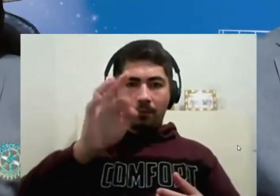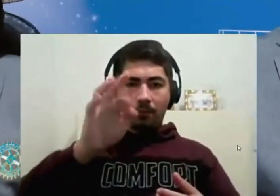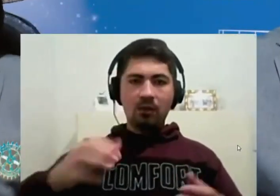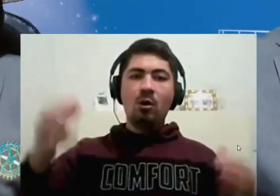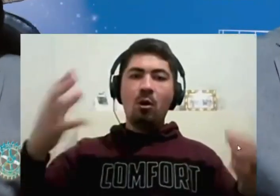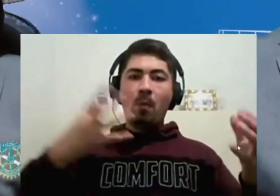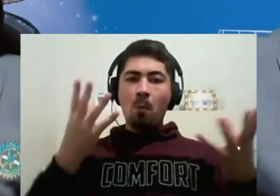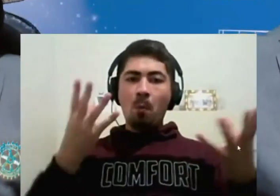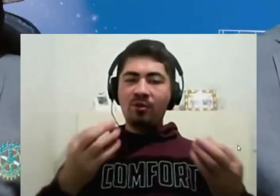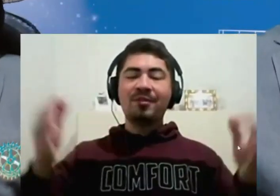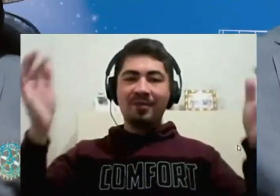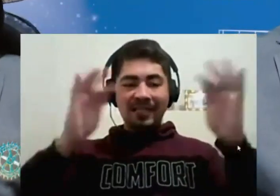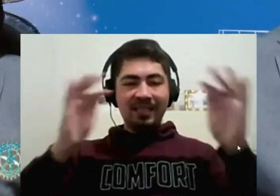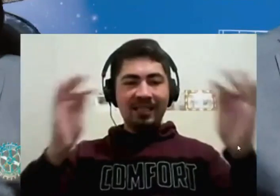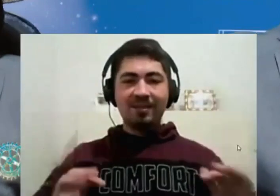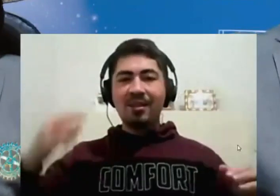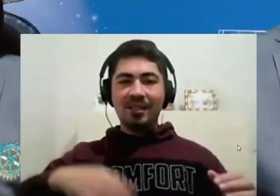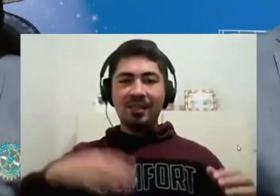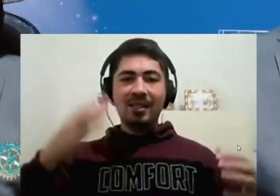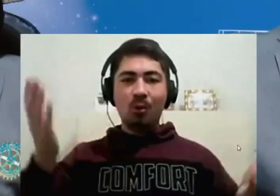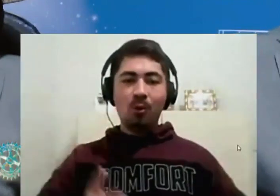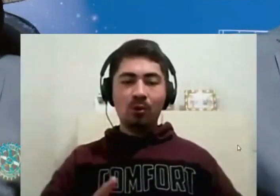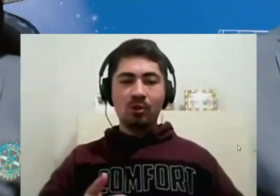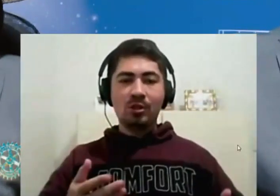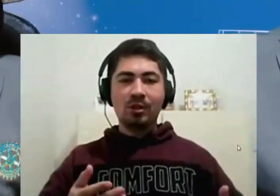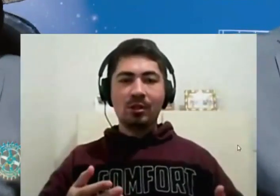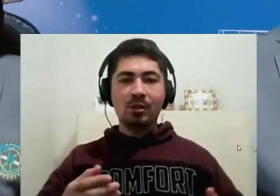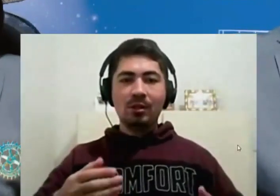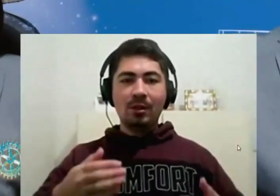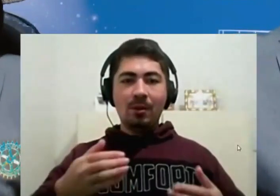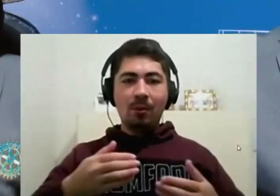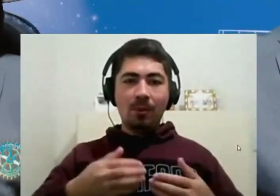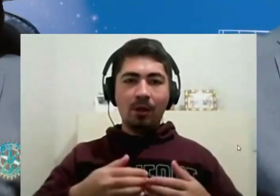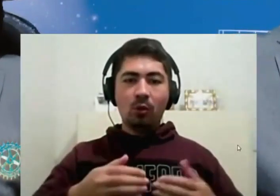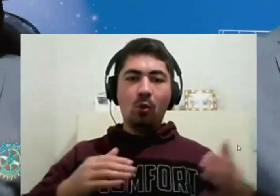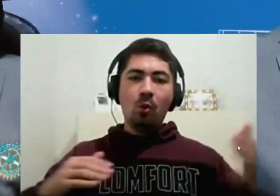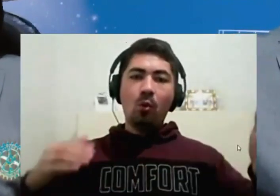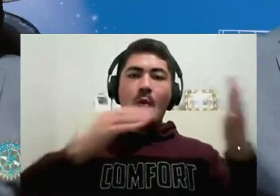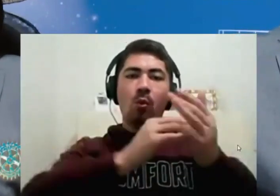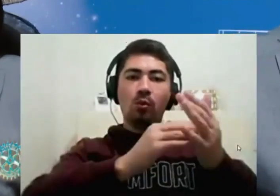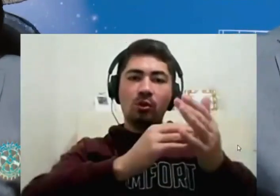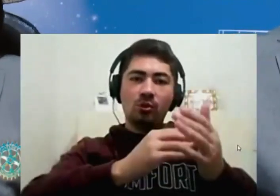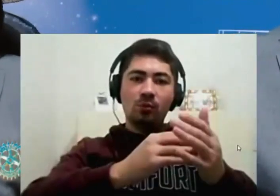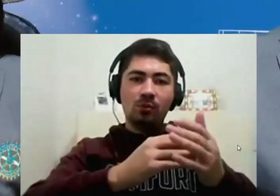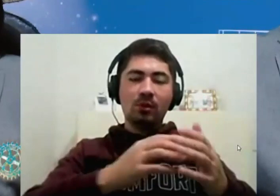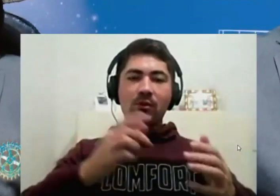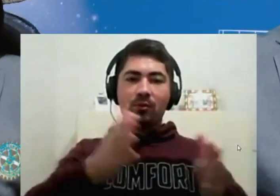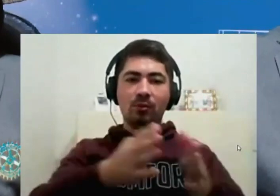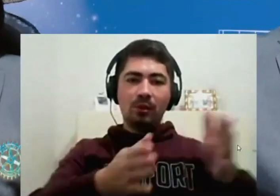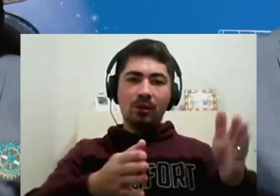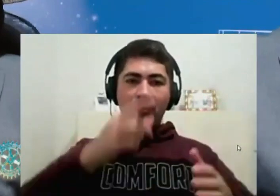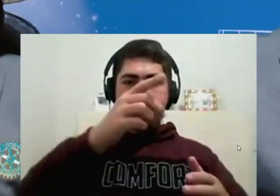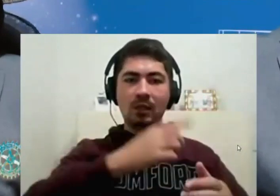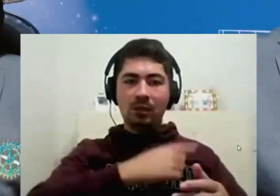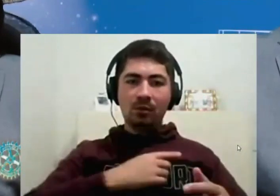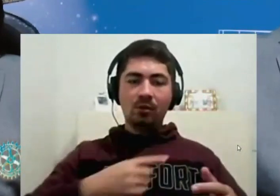estar aqui com vocês hoje para o último seminário da nossa gestão. Do ano